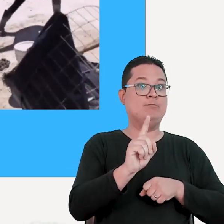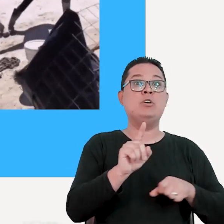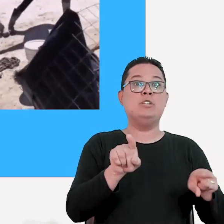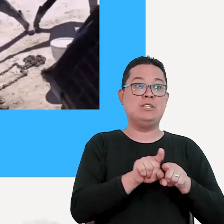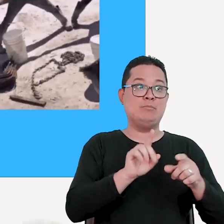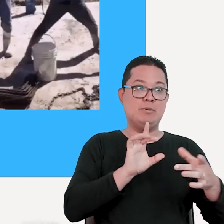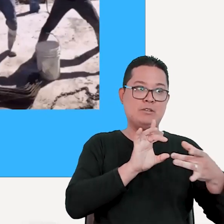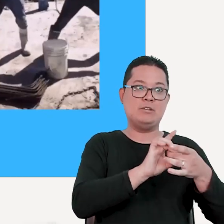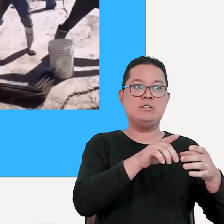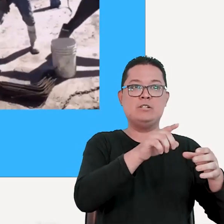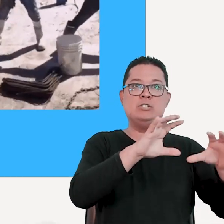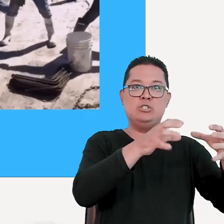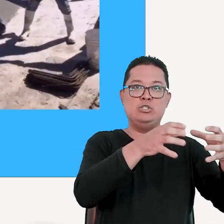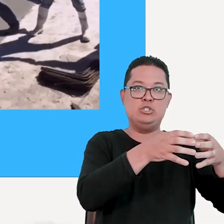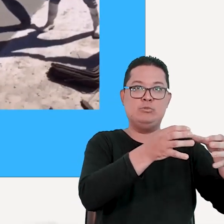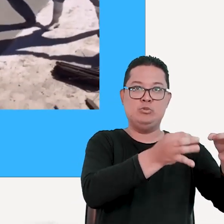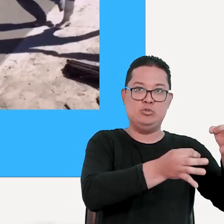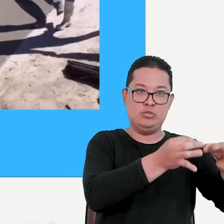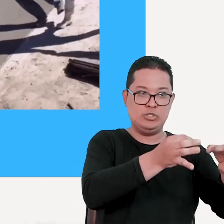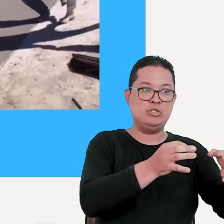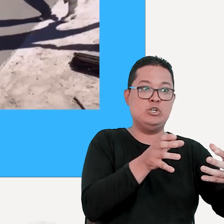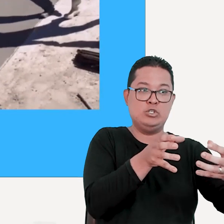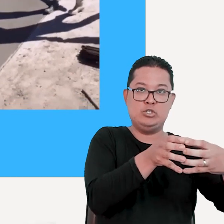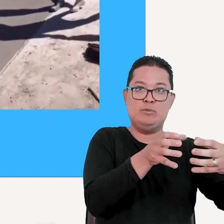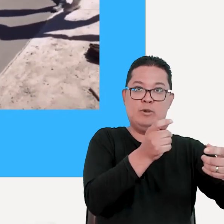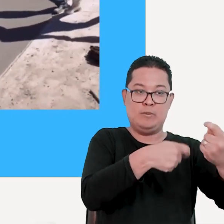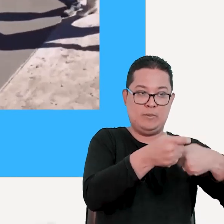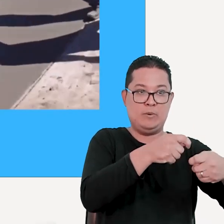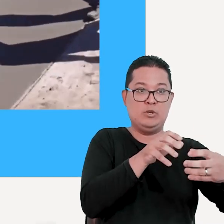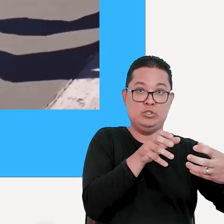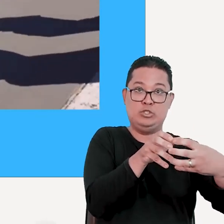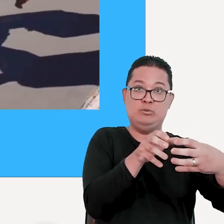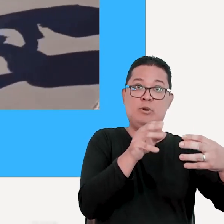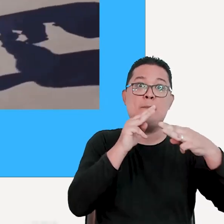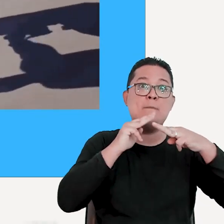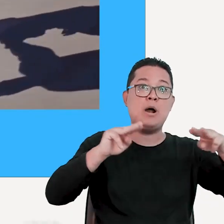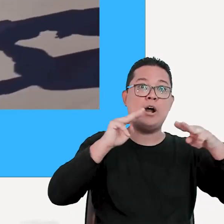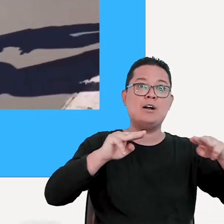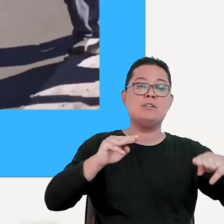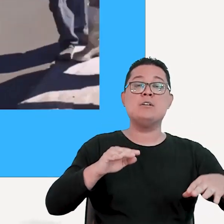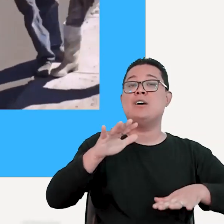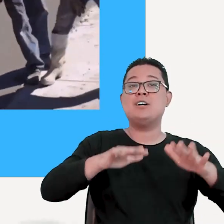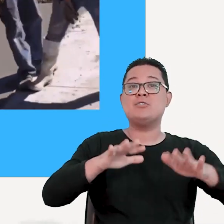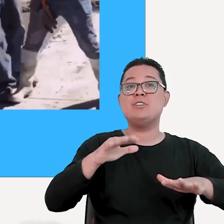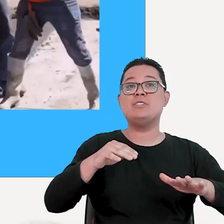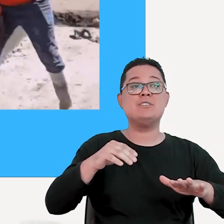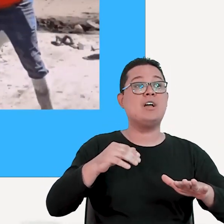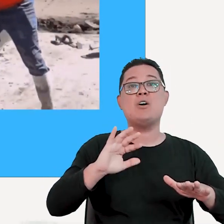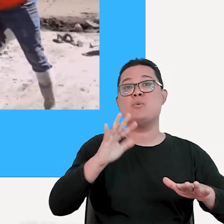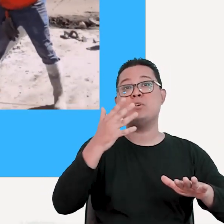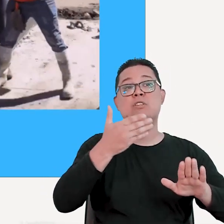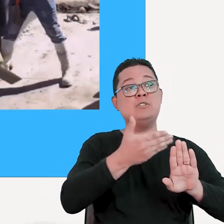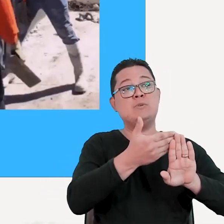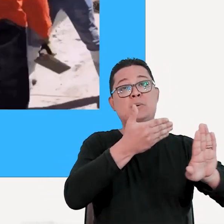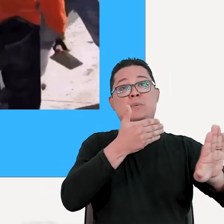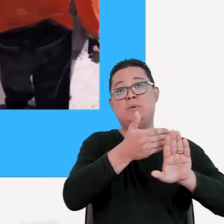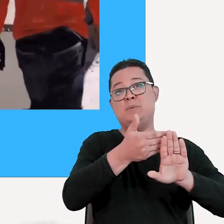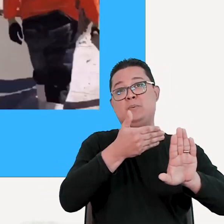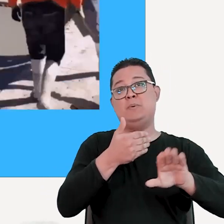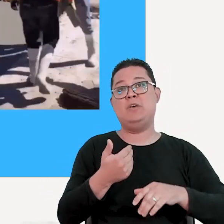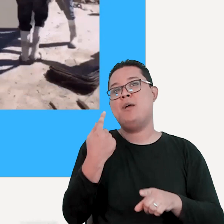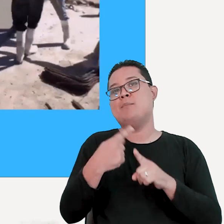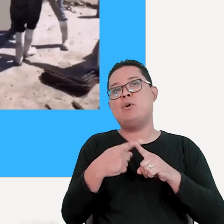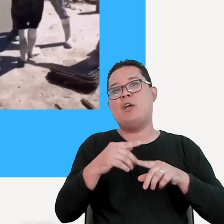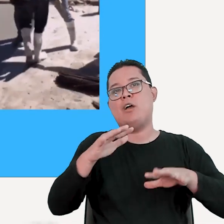o marketing. Às vezes a gente fica um pouco distante desses times, porque não são teoricamente times